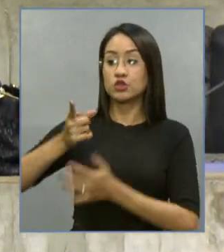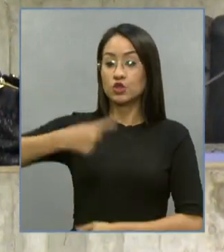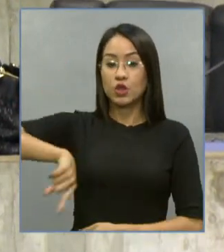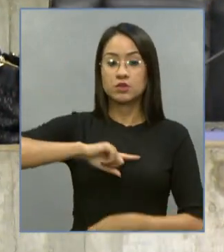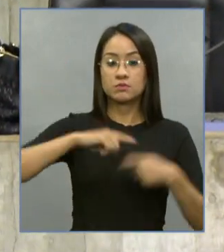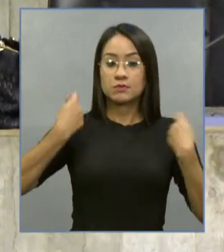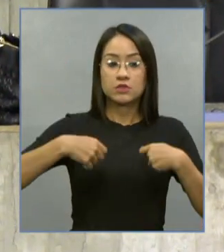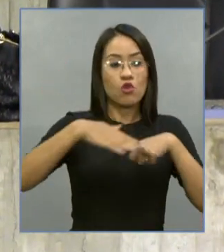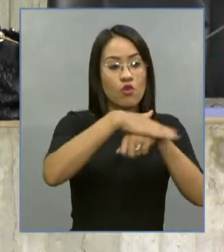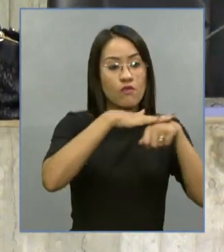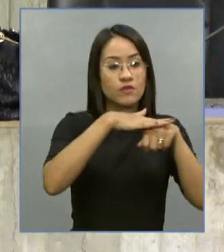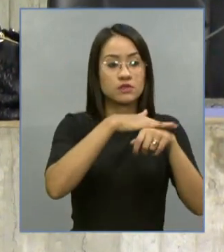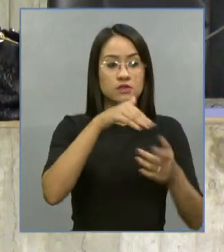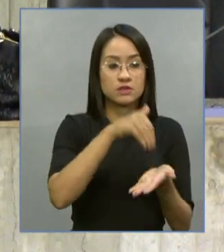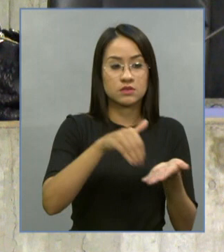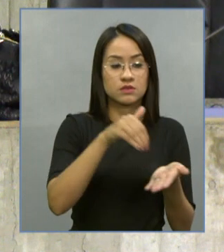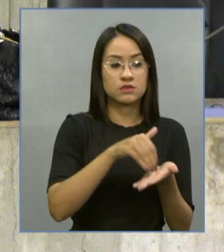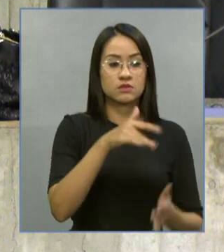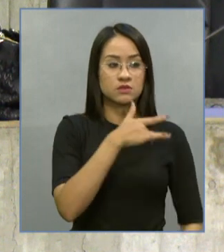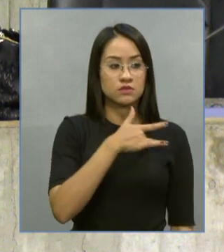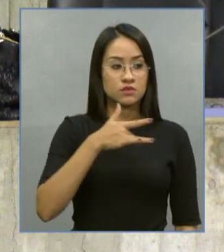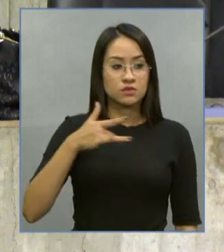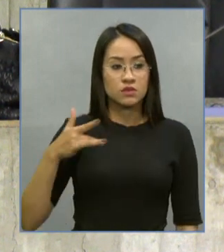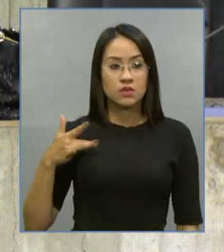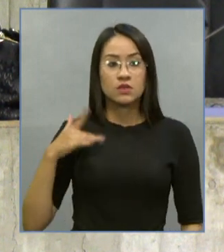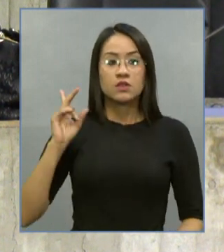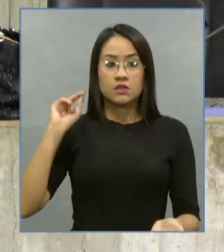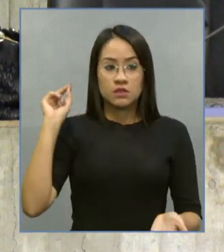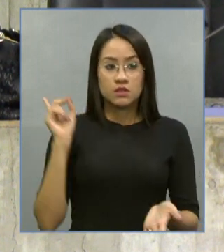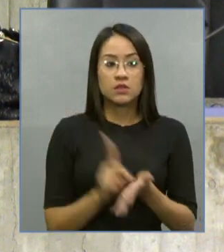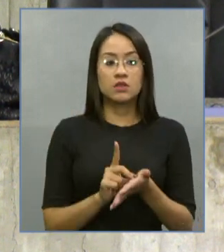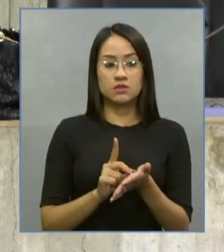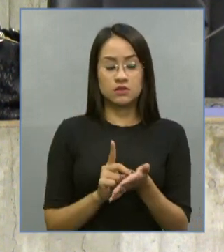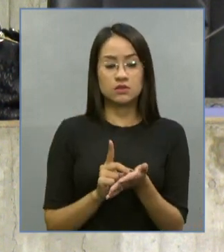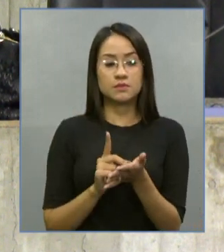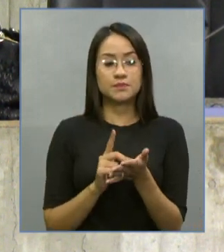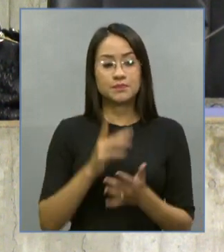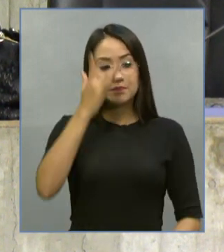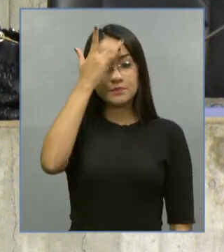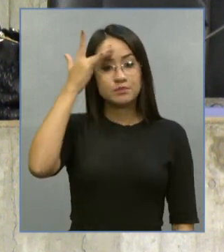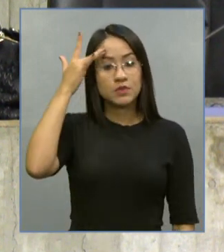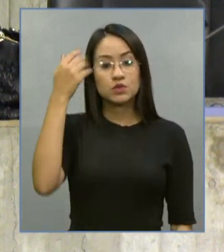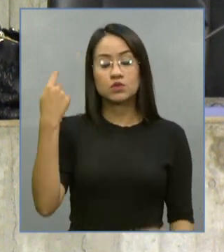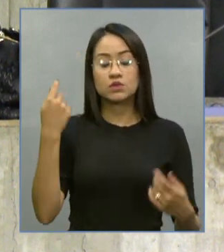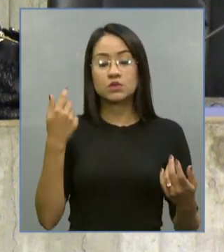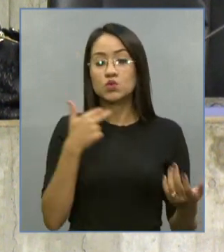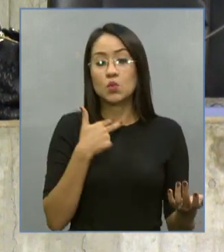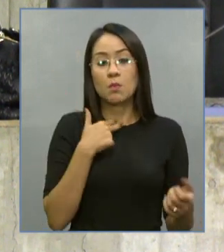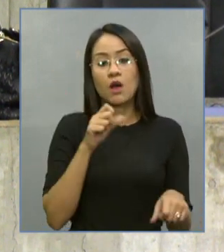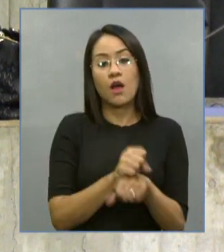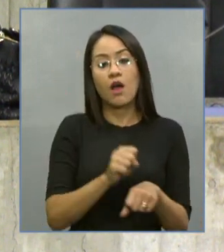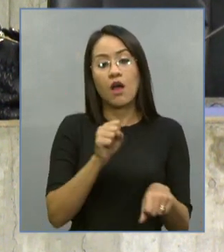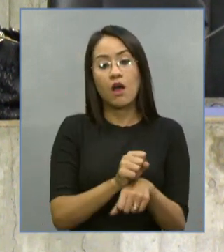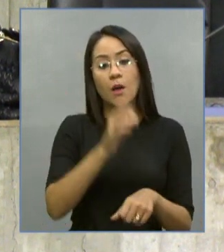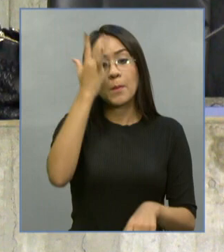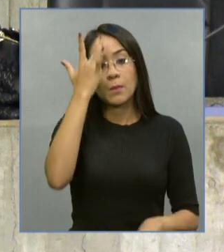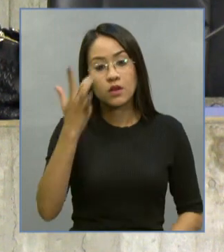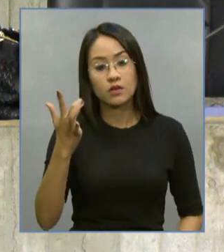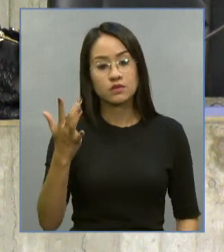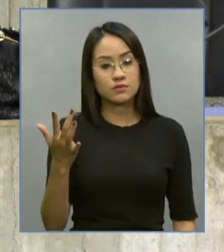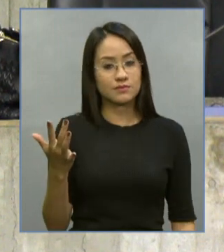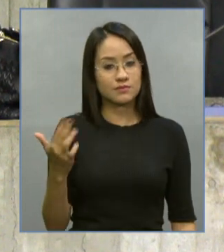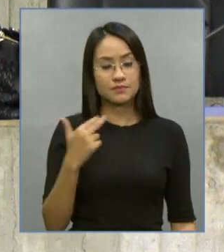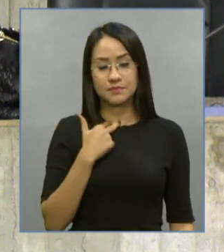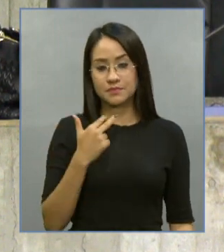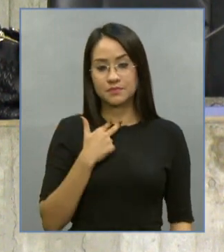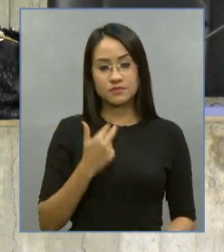Saúde que veja o que é realmente prioritário para pessoas que não podem esperar para amanhã, até porque nós já temos vencido,